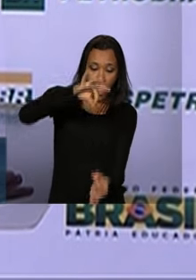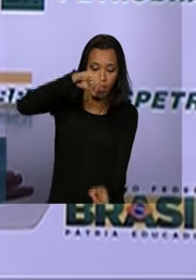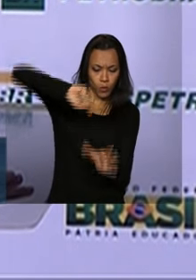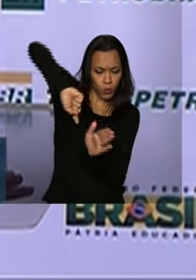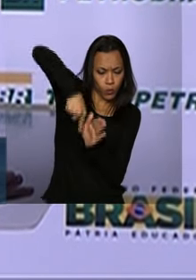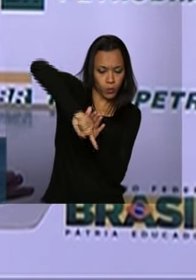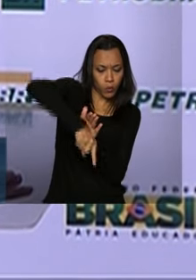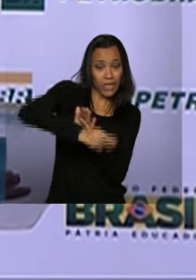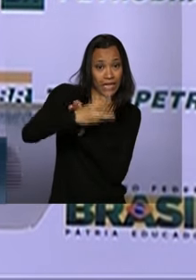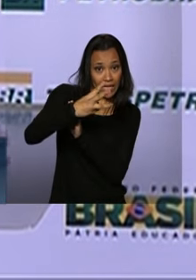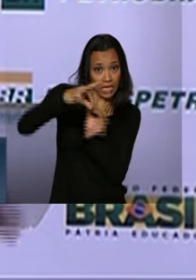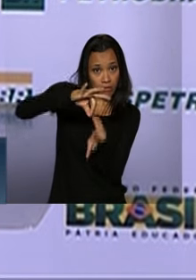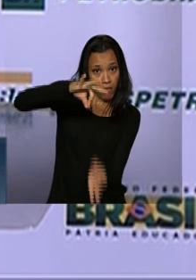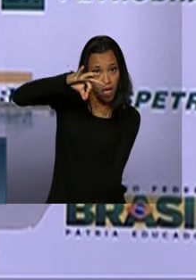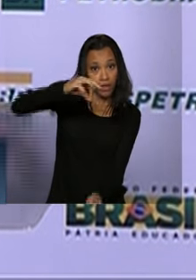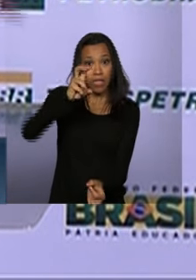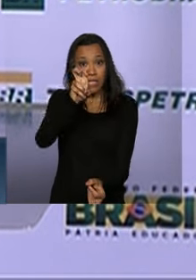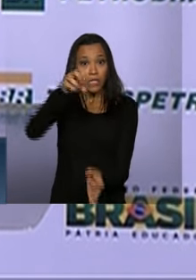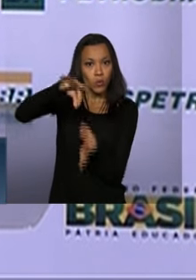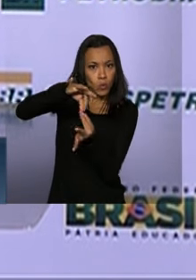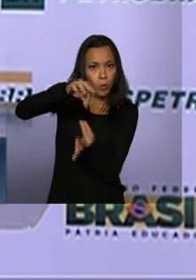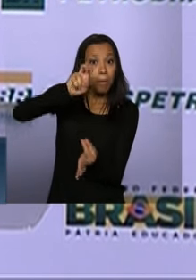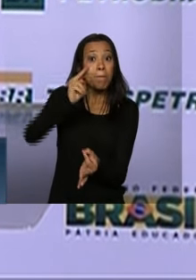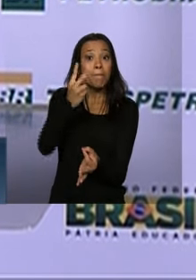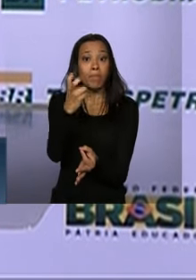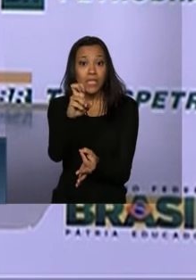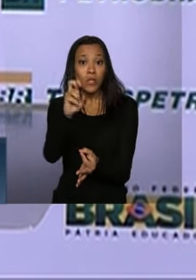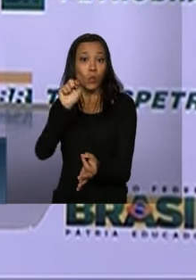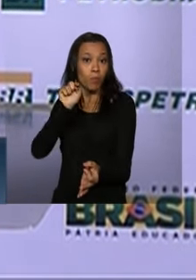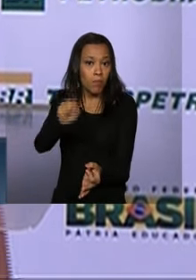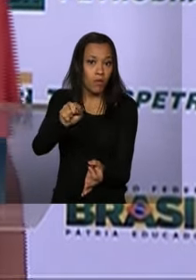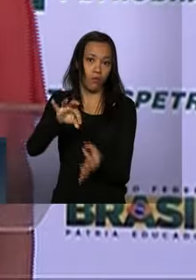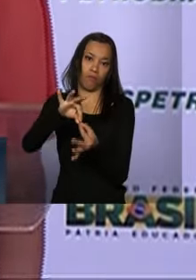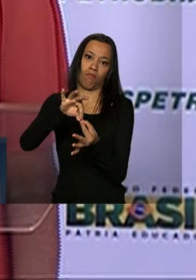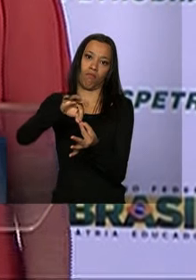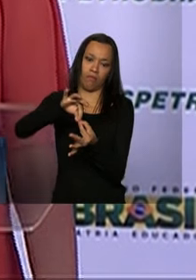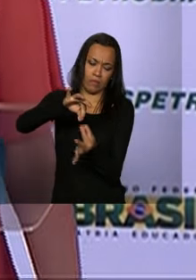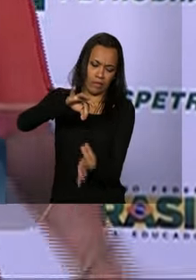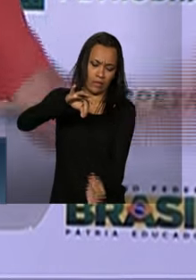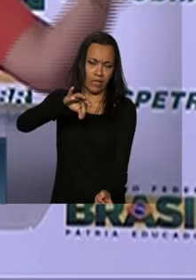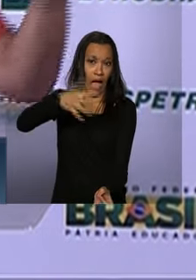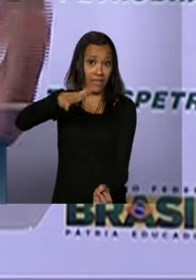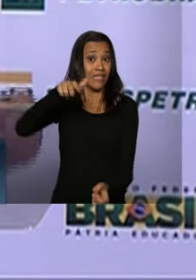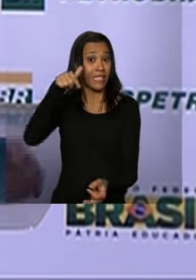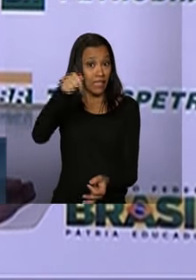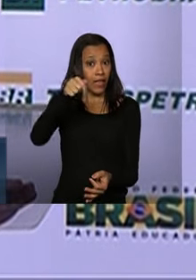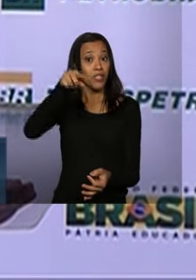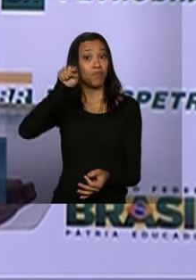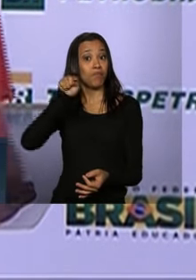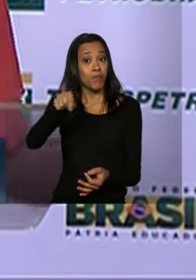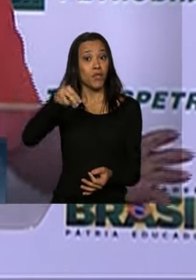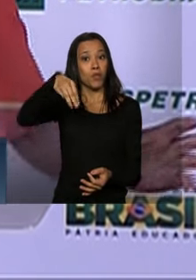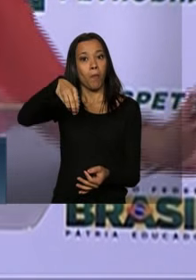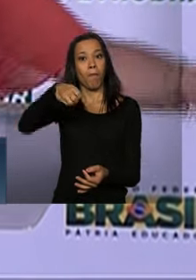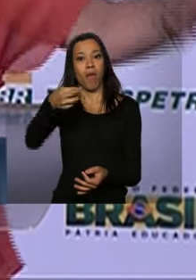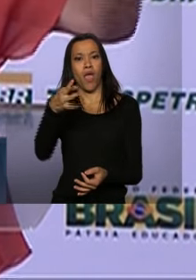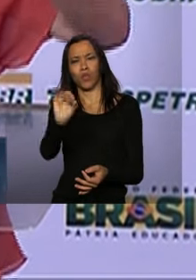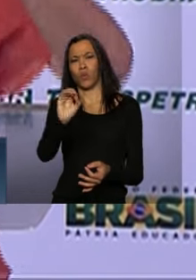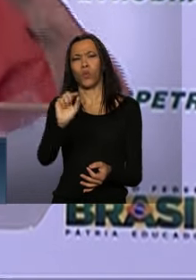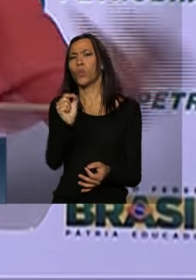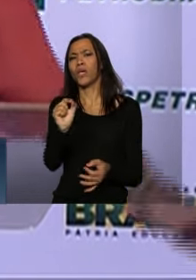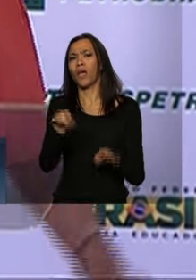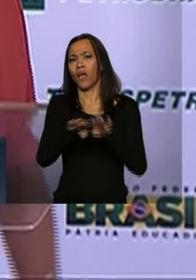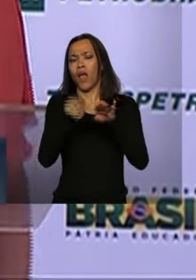lâmina d'água. Às vezes 7, né, Bendini? Às vezes 7. O que que significa isso? Aguentar